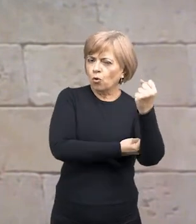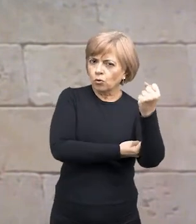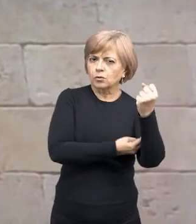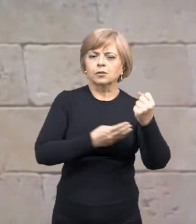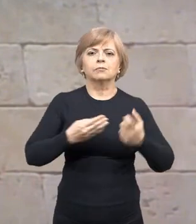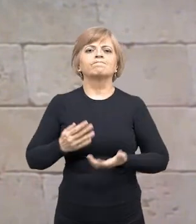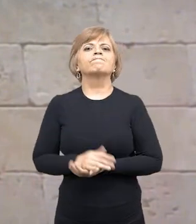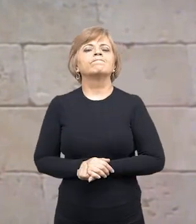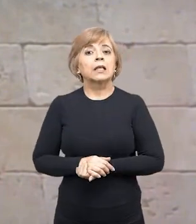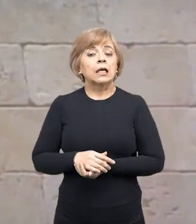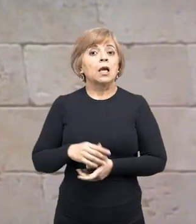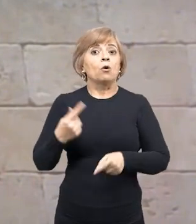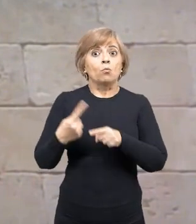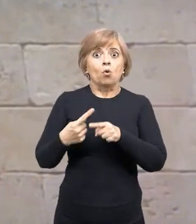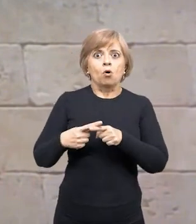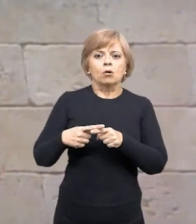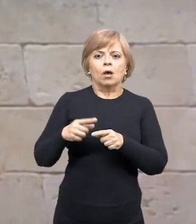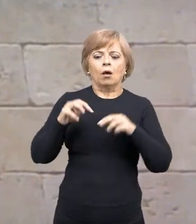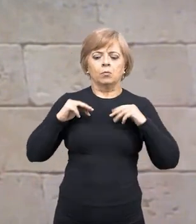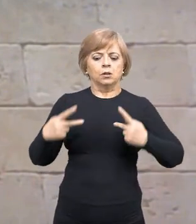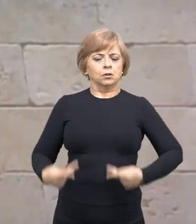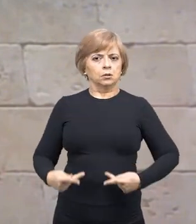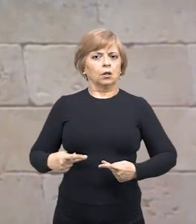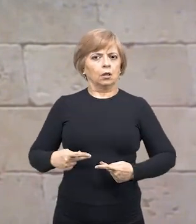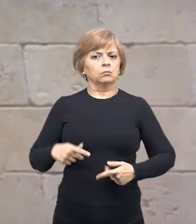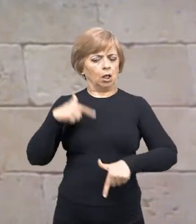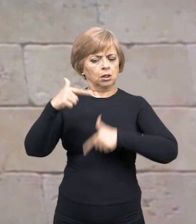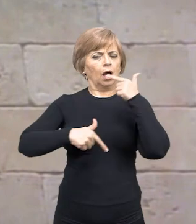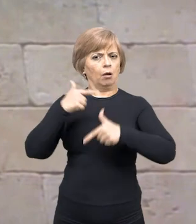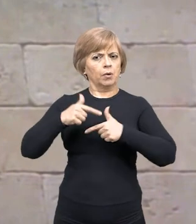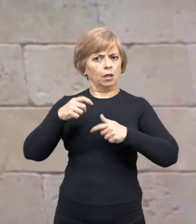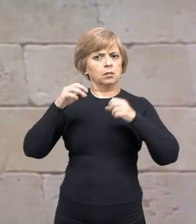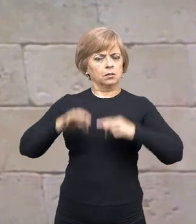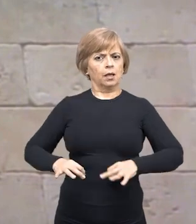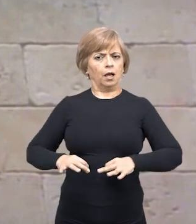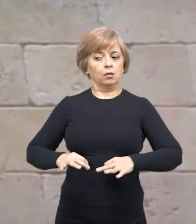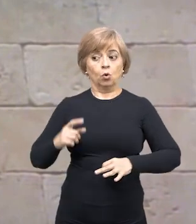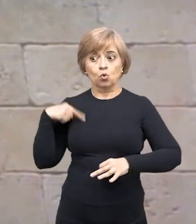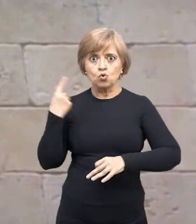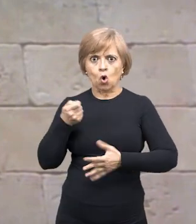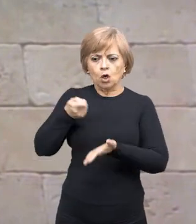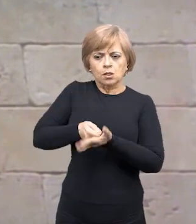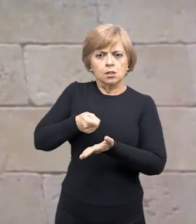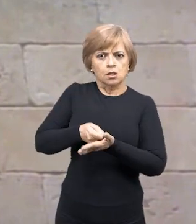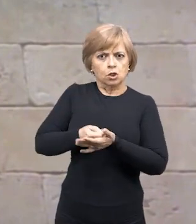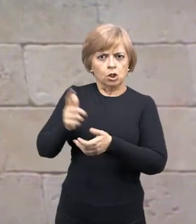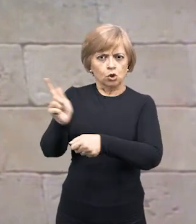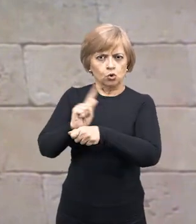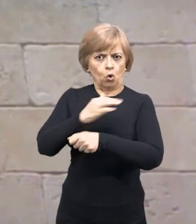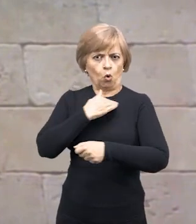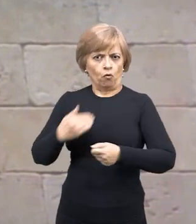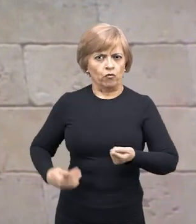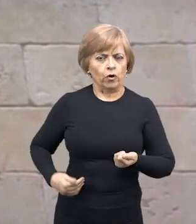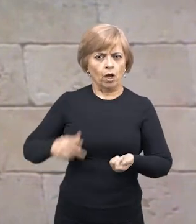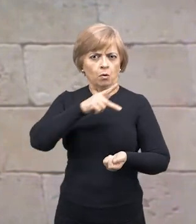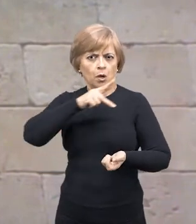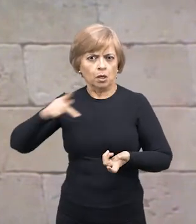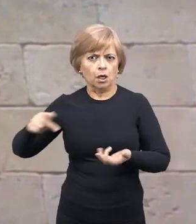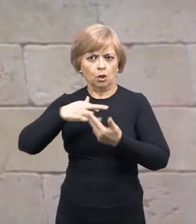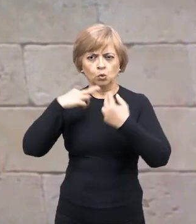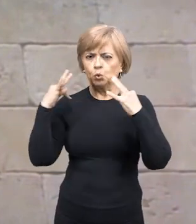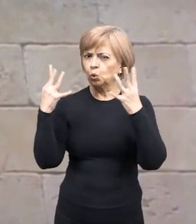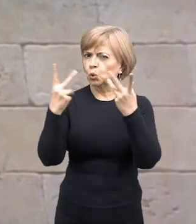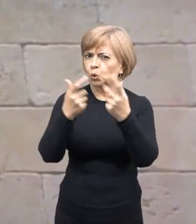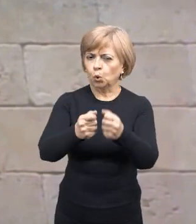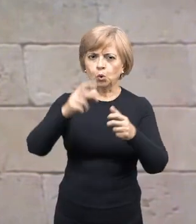Ministério Público vem fazendo seu dever de casa. Da mesma forma em que nós exigimos do gestor público que ele dê transparência de suas ações para que